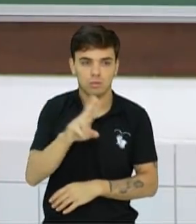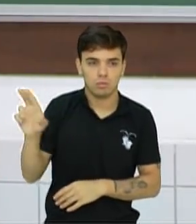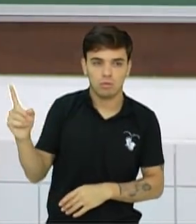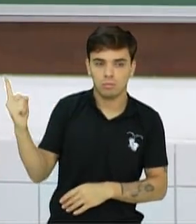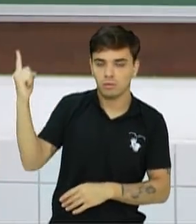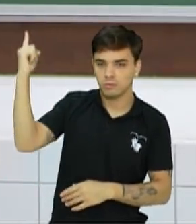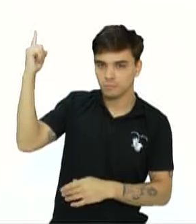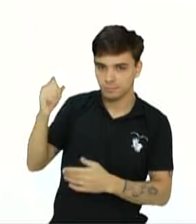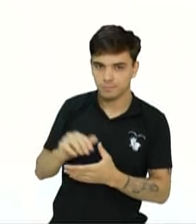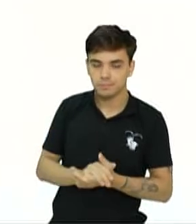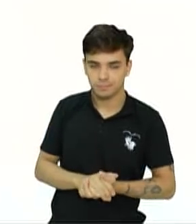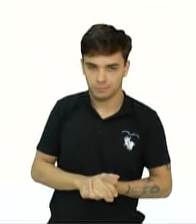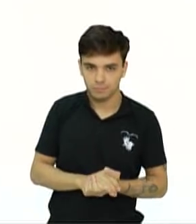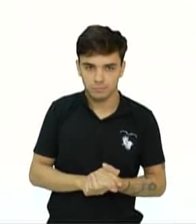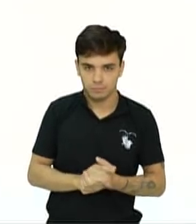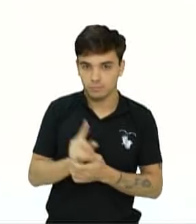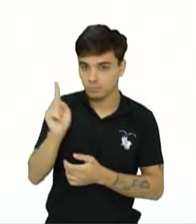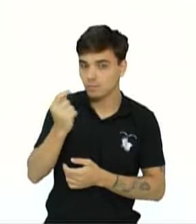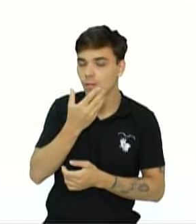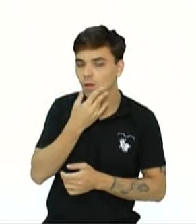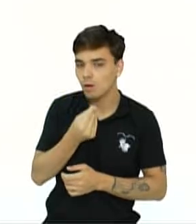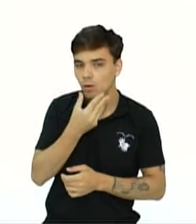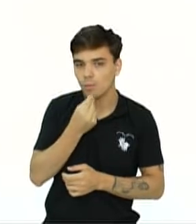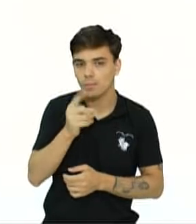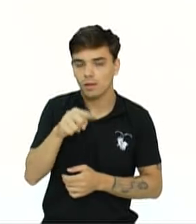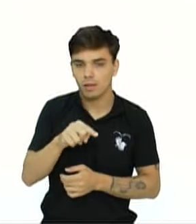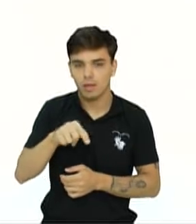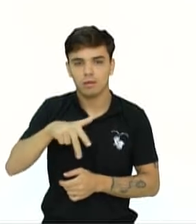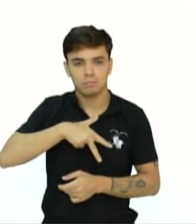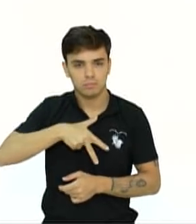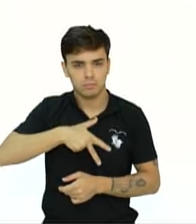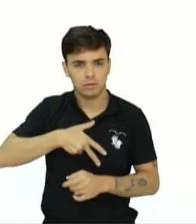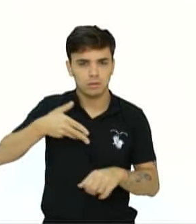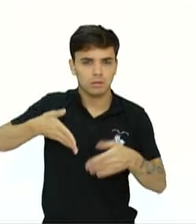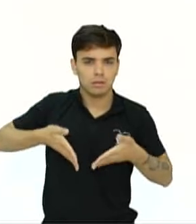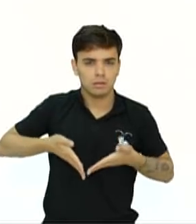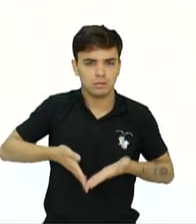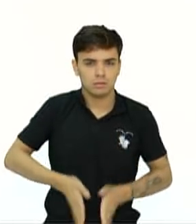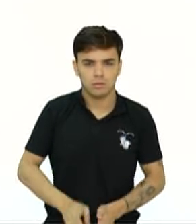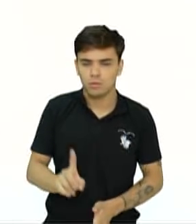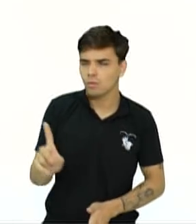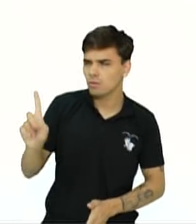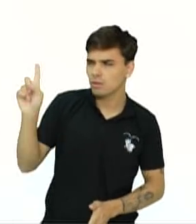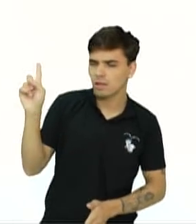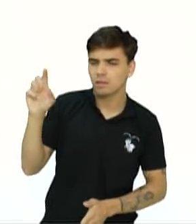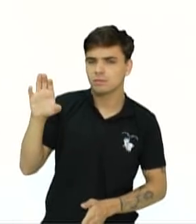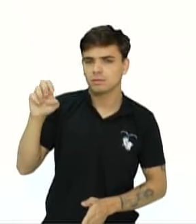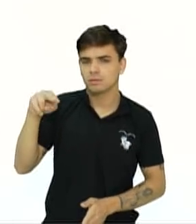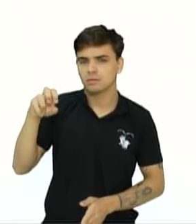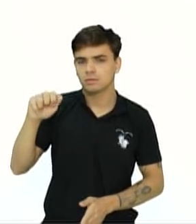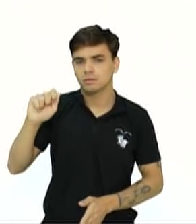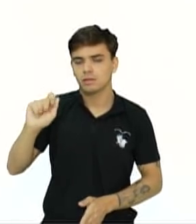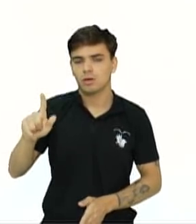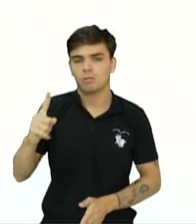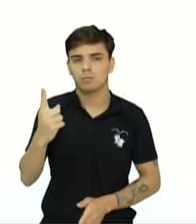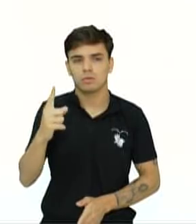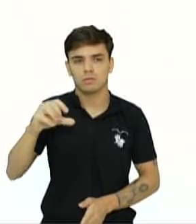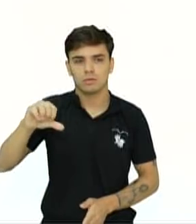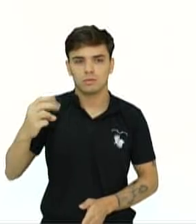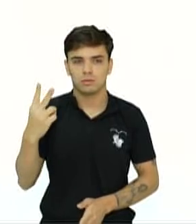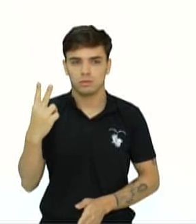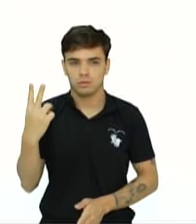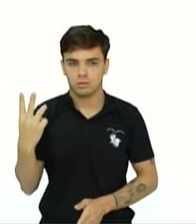Diop. Esse cidadão foi um antropólogo nascido lá no Senegal em 1923,